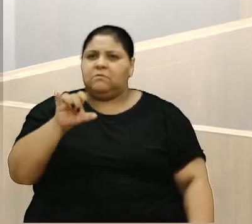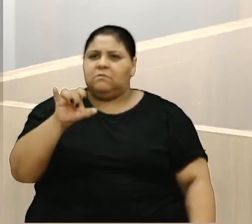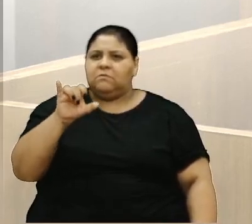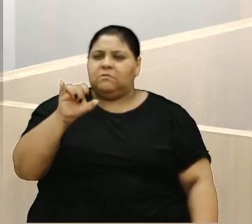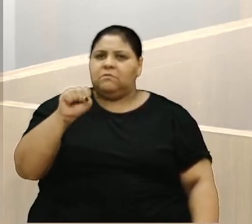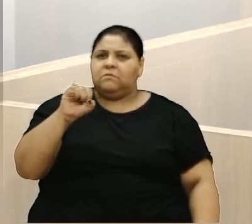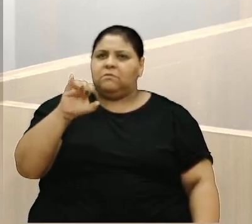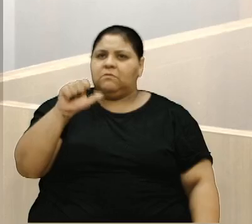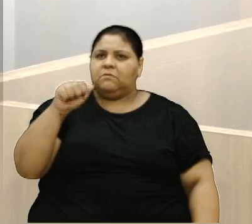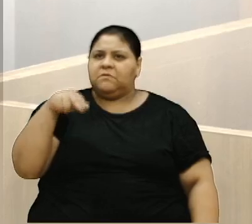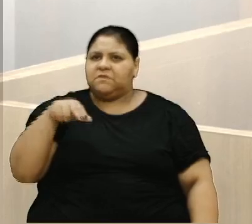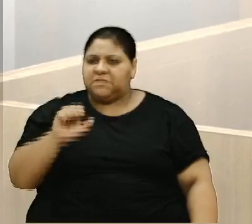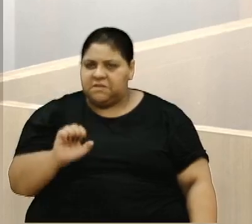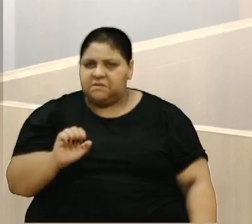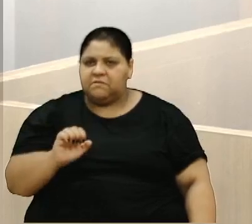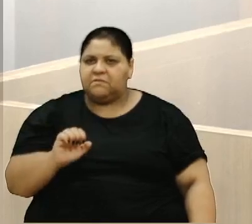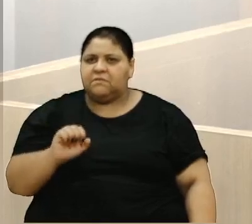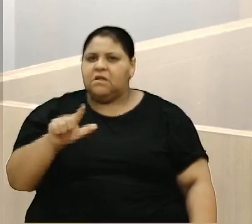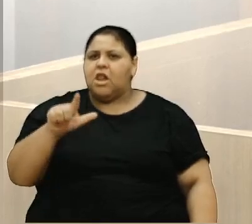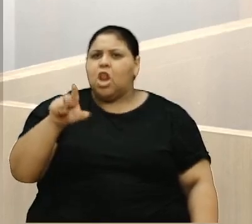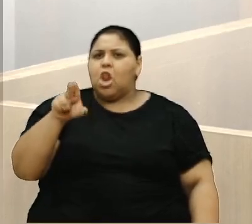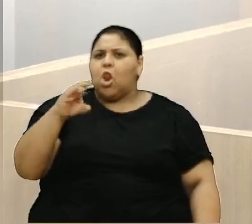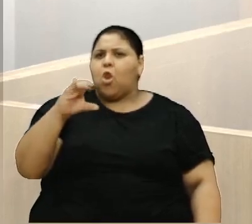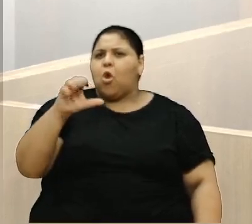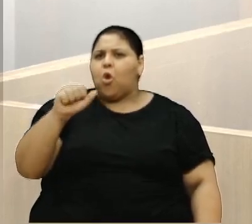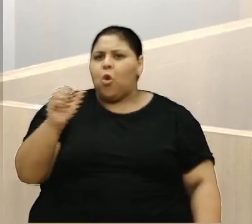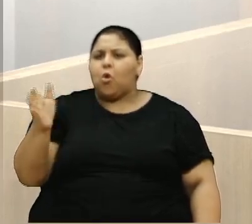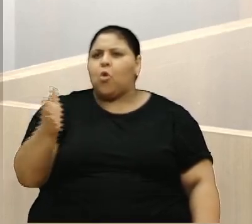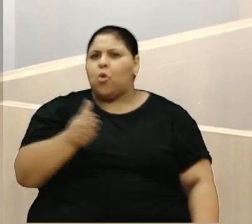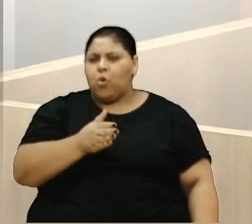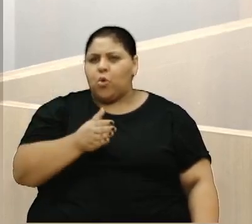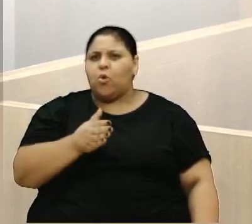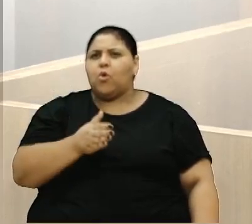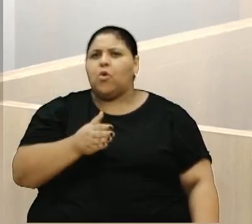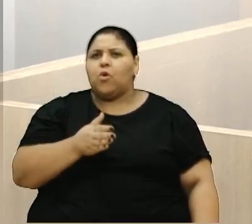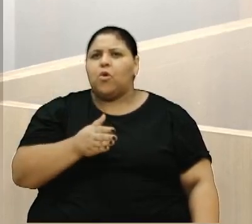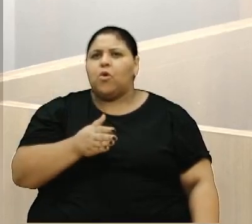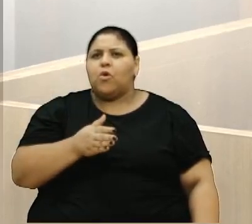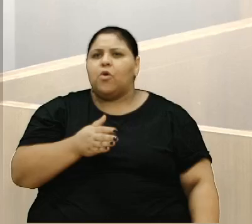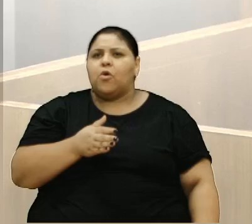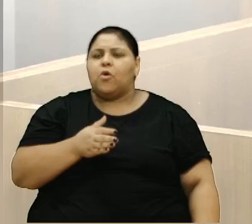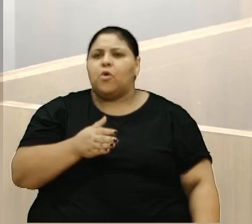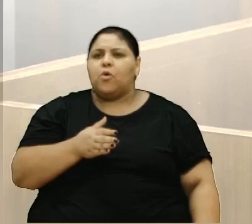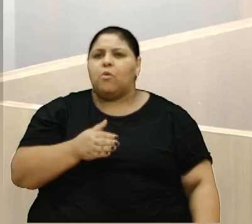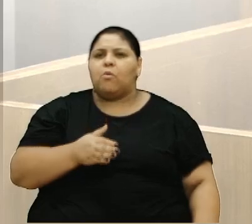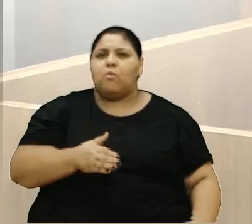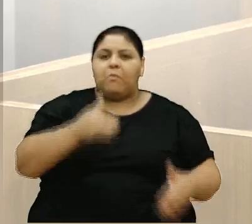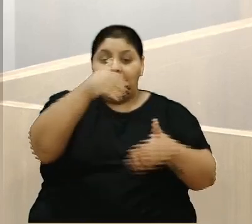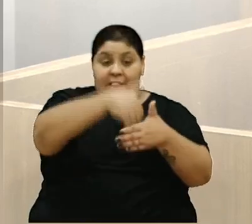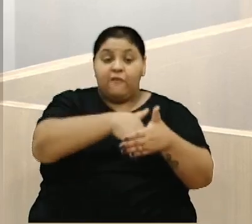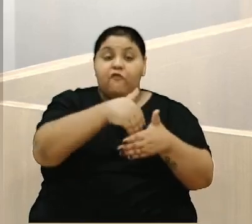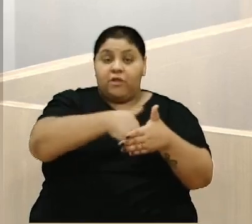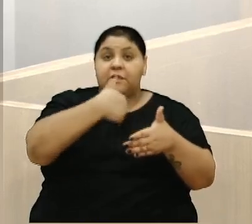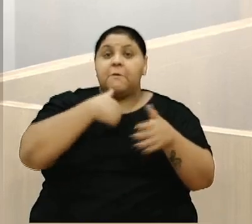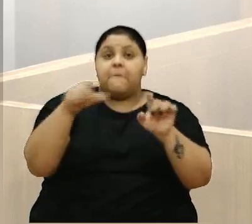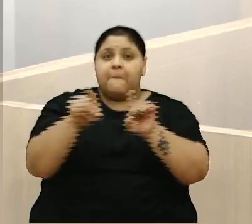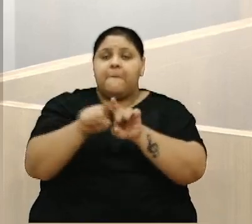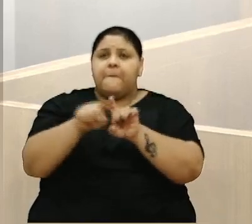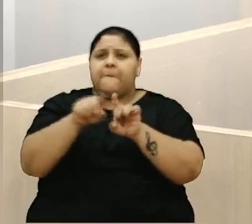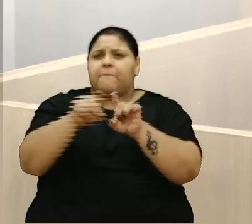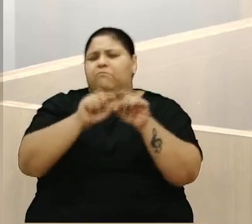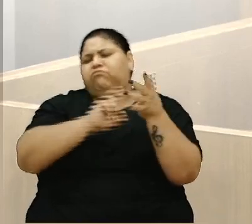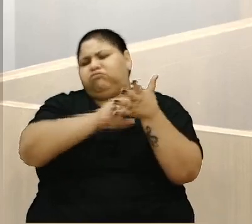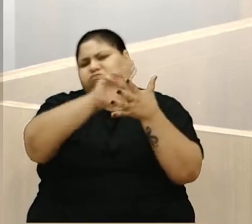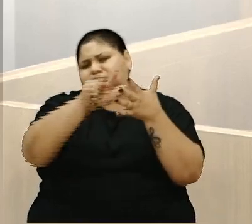Odair Padilha da Silva, a Lúcia Ribas, do qual é uma leitora minha lá daquela região, o Marlos Tecanella, enfim,